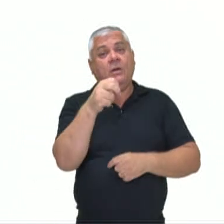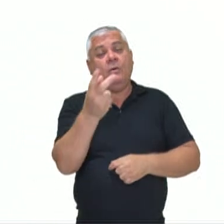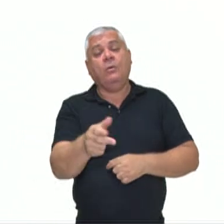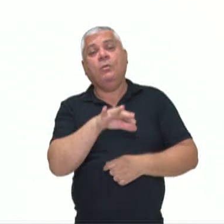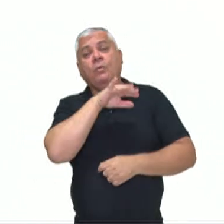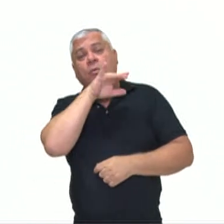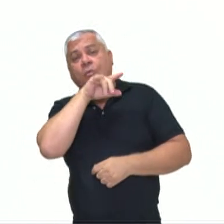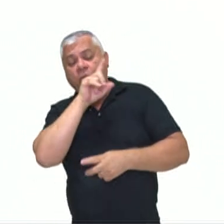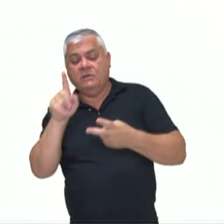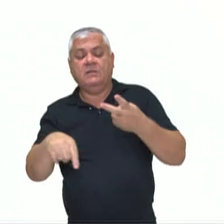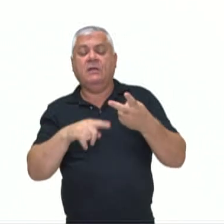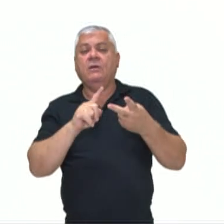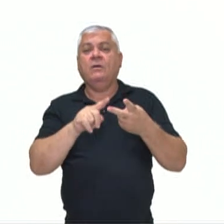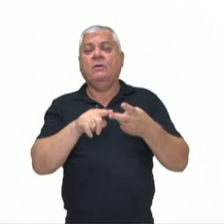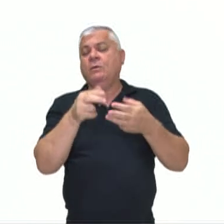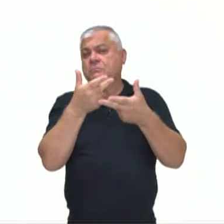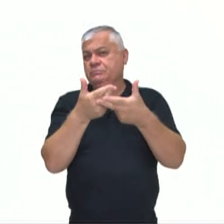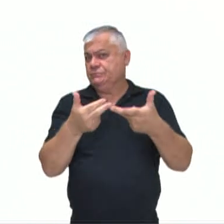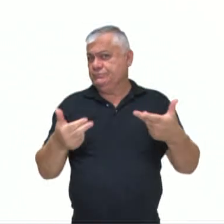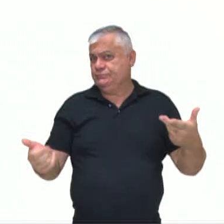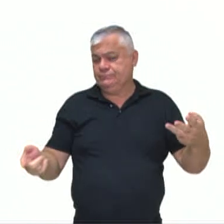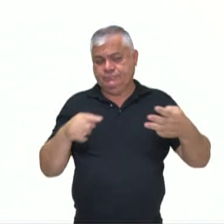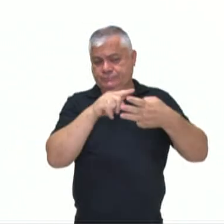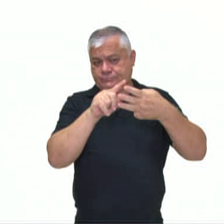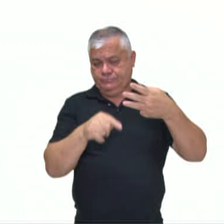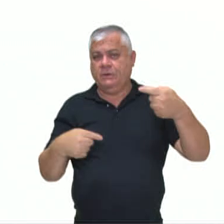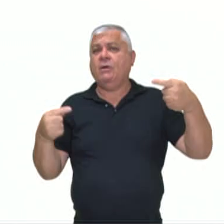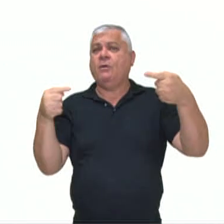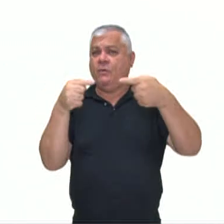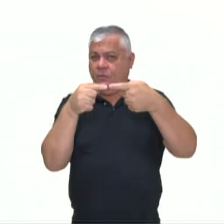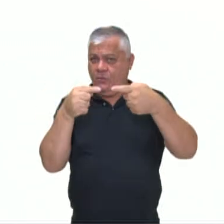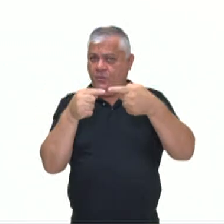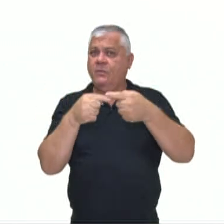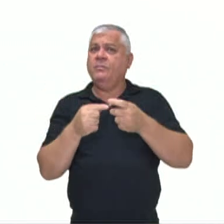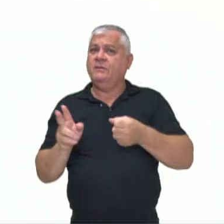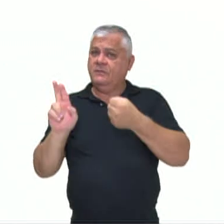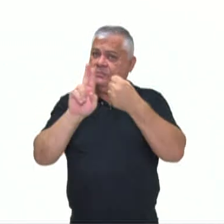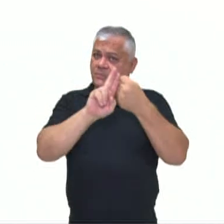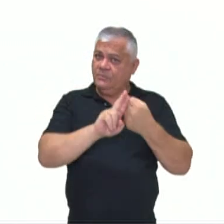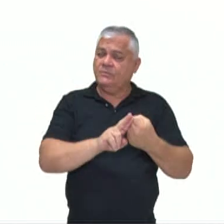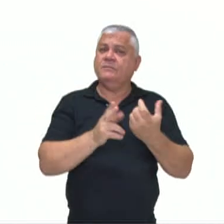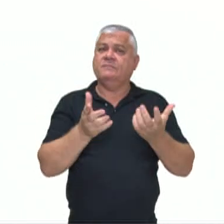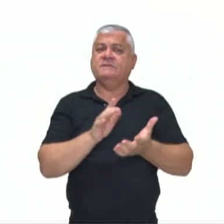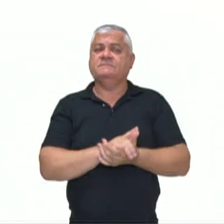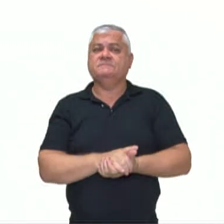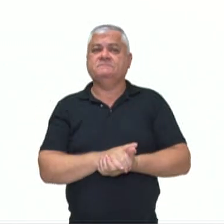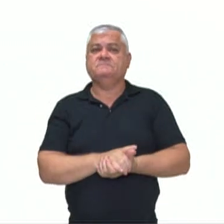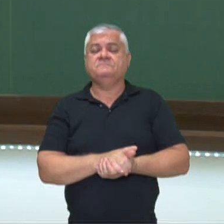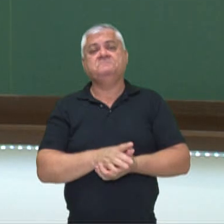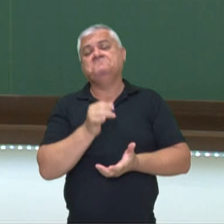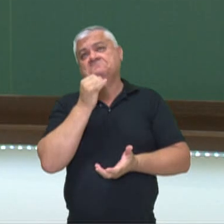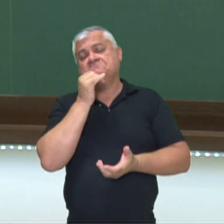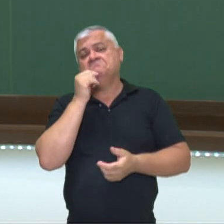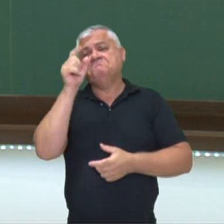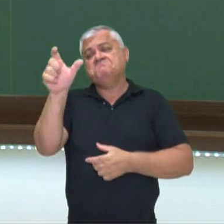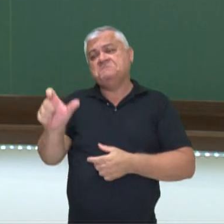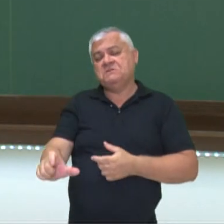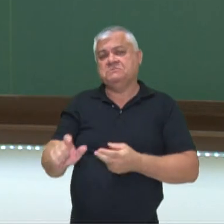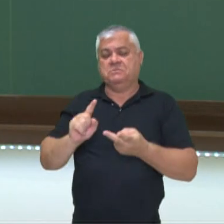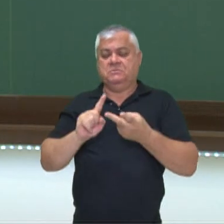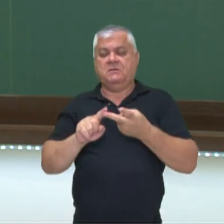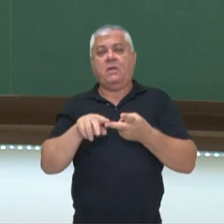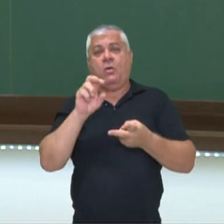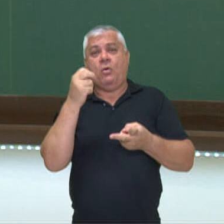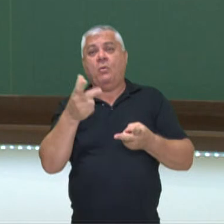coisas. Então, os pronomes pessoais são as palavras que representam os participantes de um discurso, seja uma pessoa,